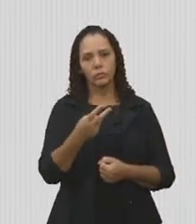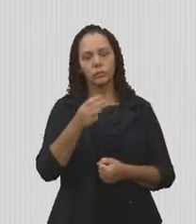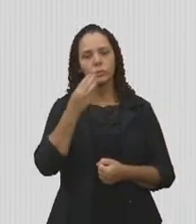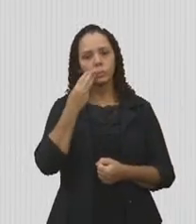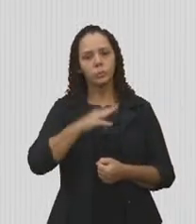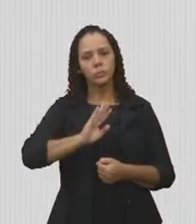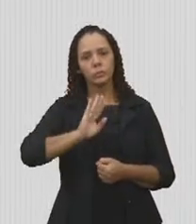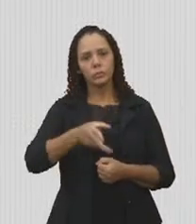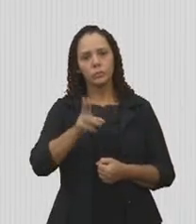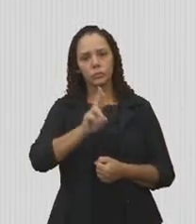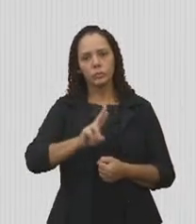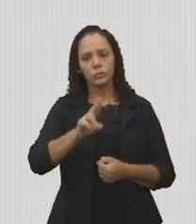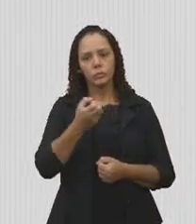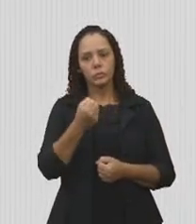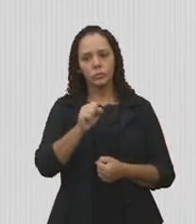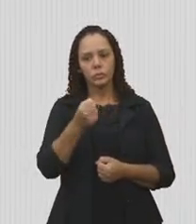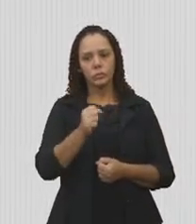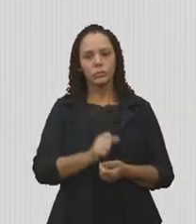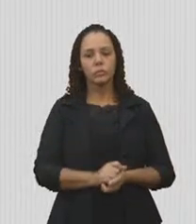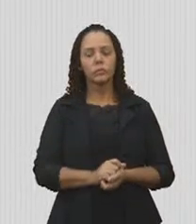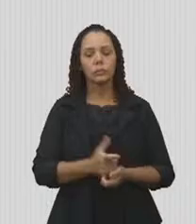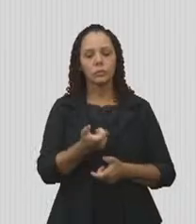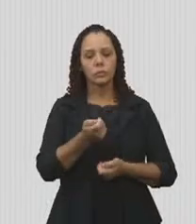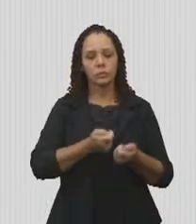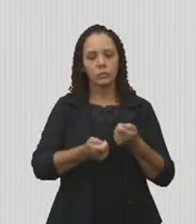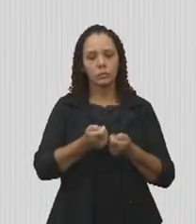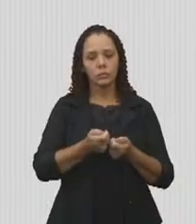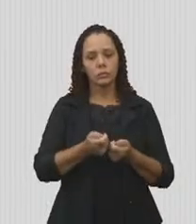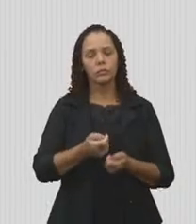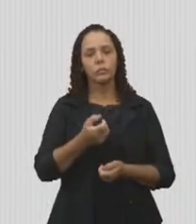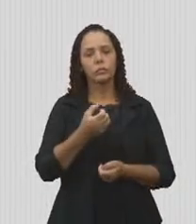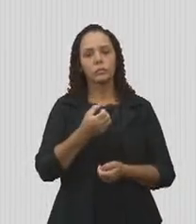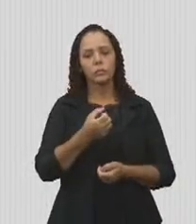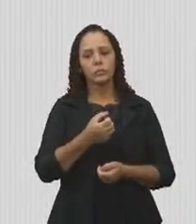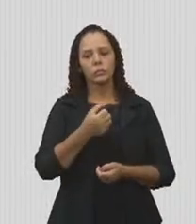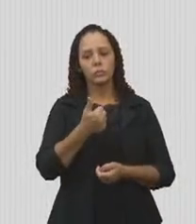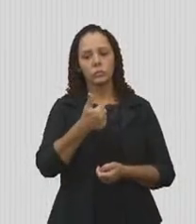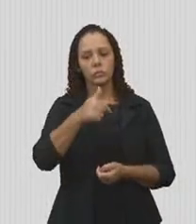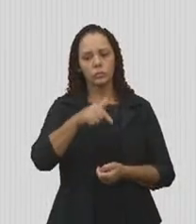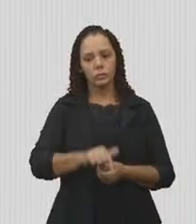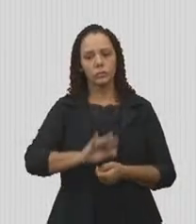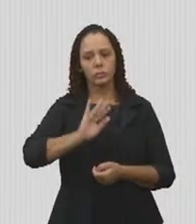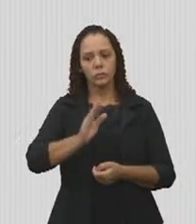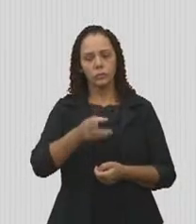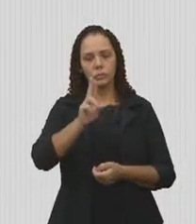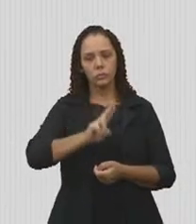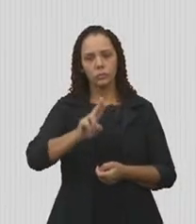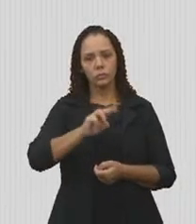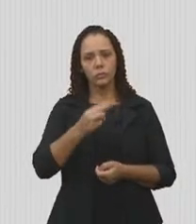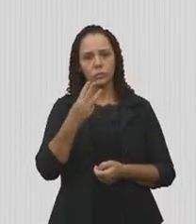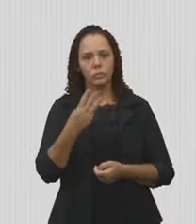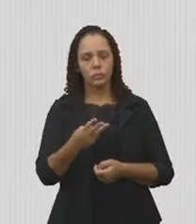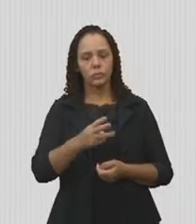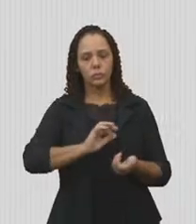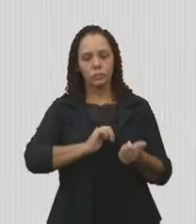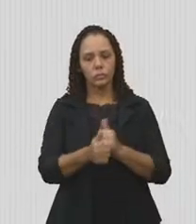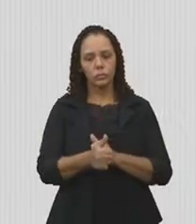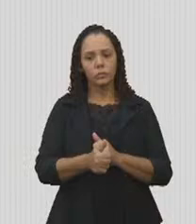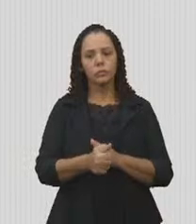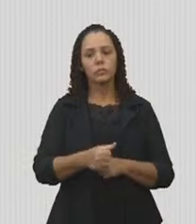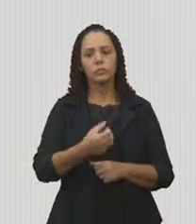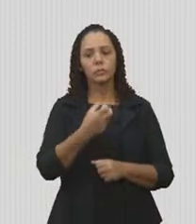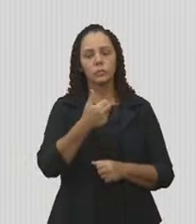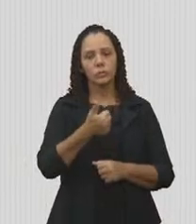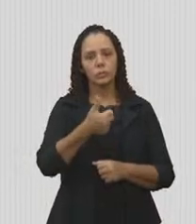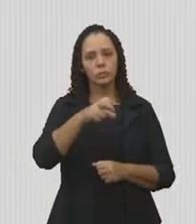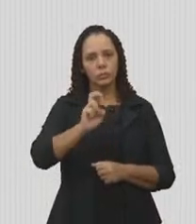8. Administração, dos 17 milhões, gastou 3 até o momento. Esportes e recreação, dos 15